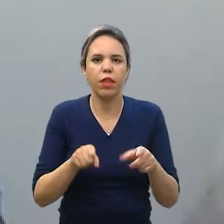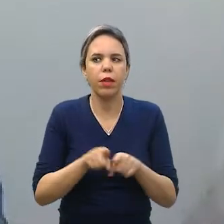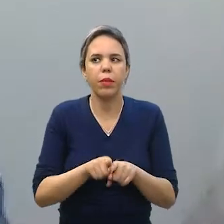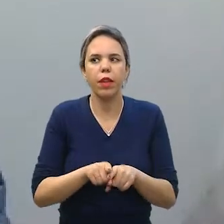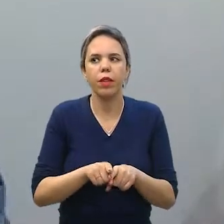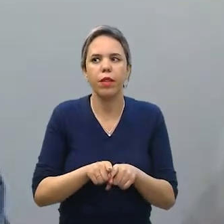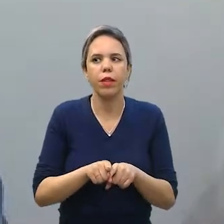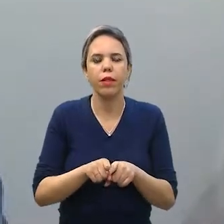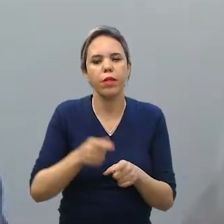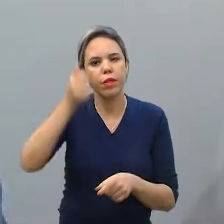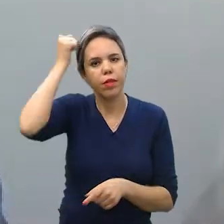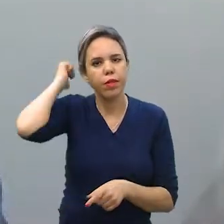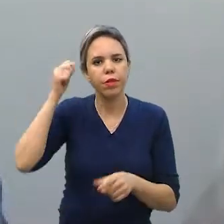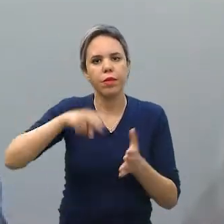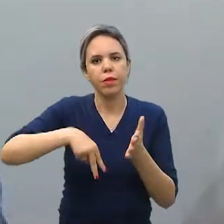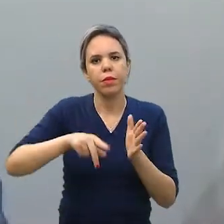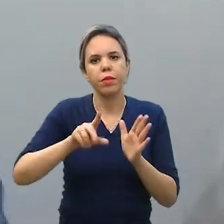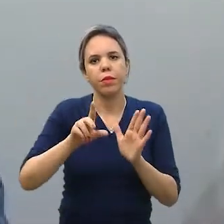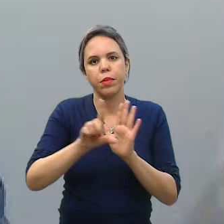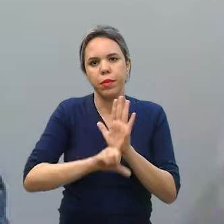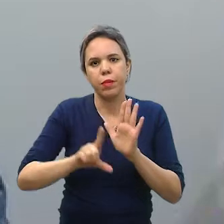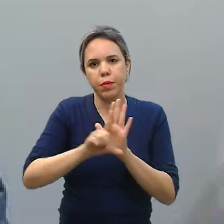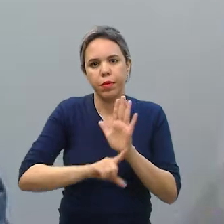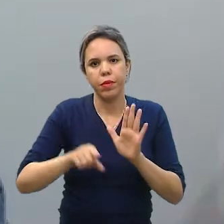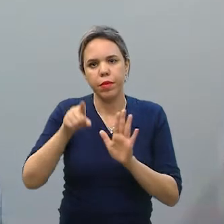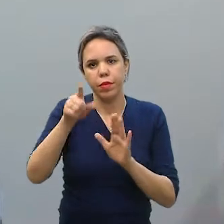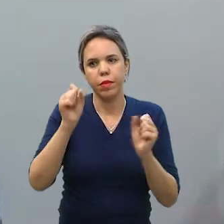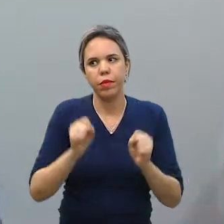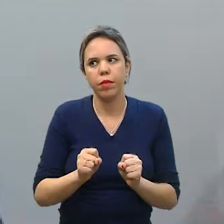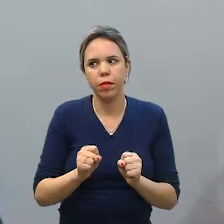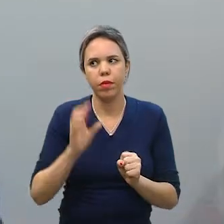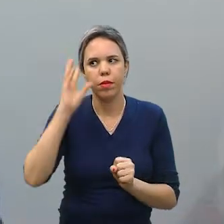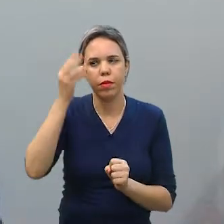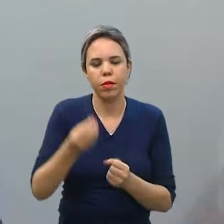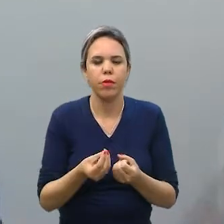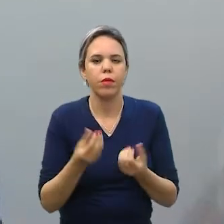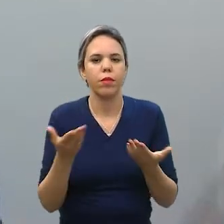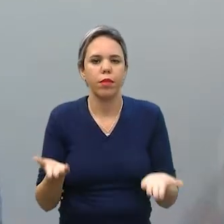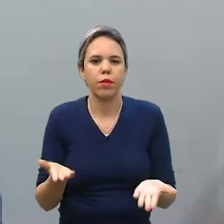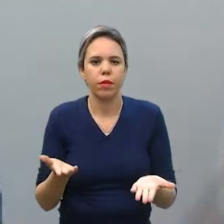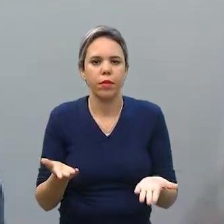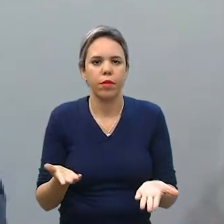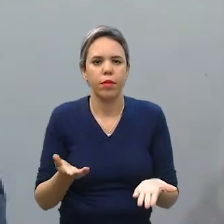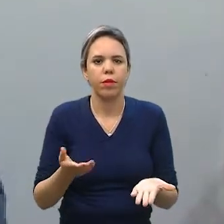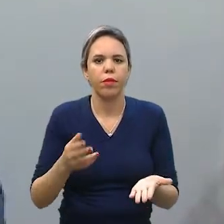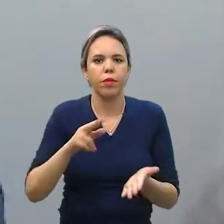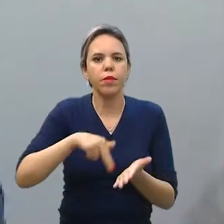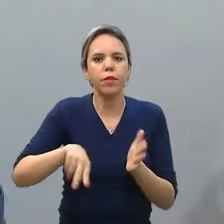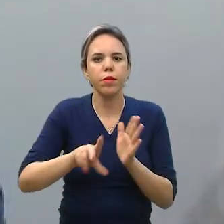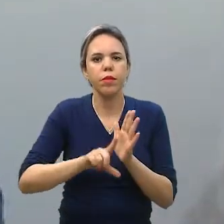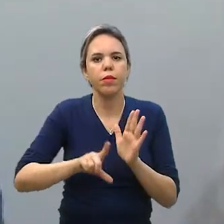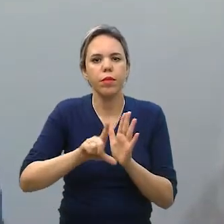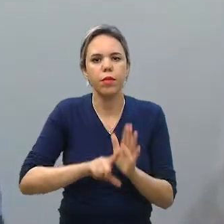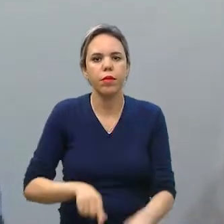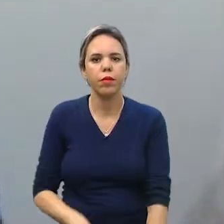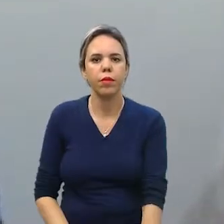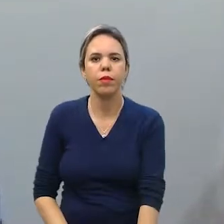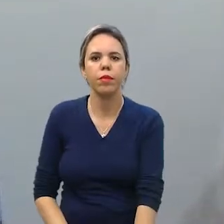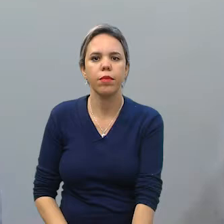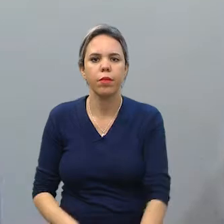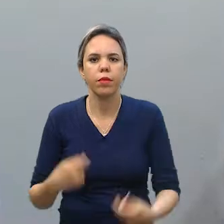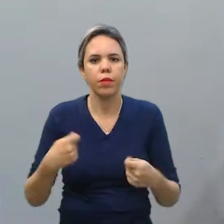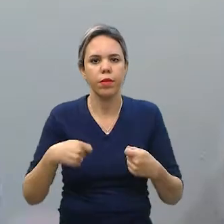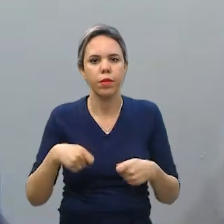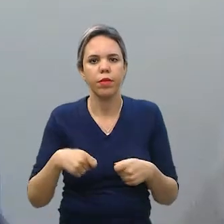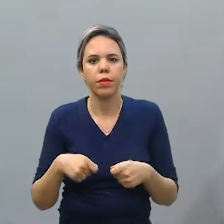Unicamp, né? Então, ler a obra é um primeiro passo para você poder compreender essa obra, tá? Para isso, a gente precisa